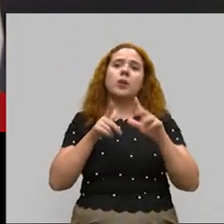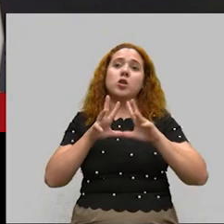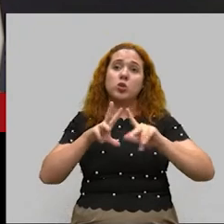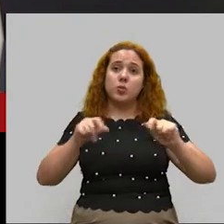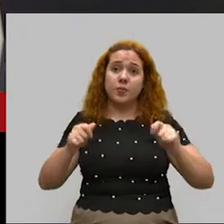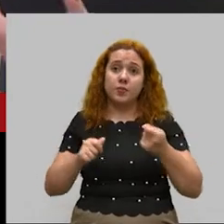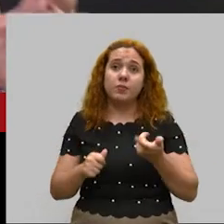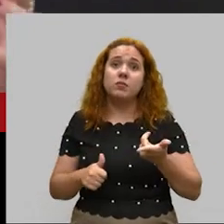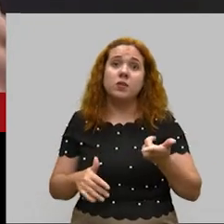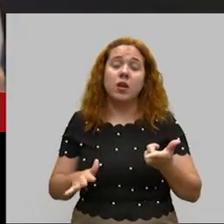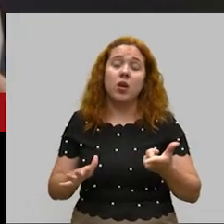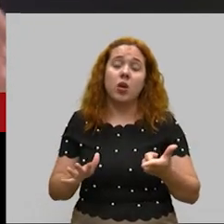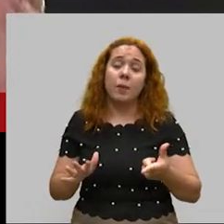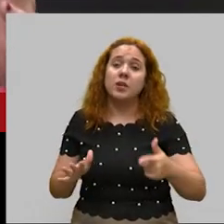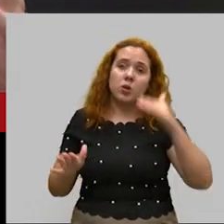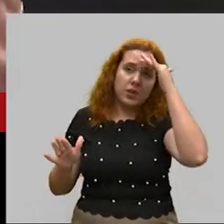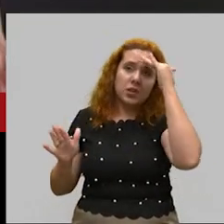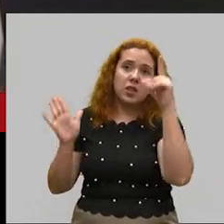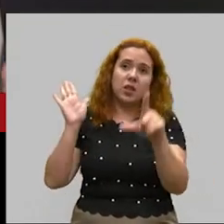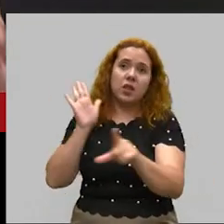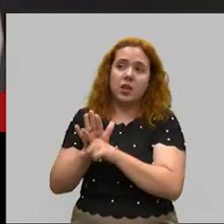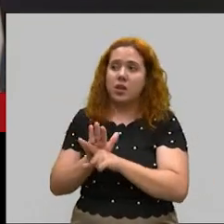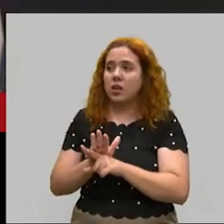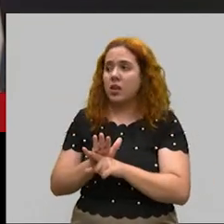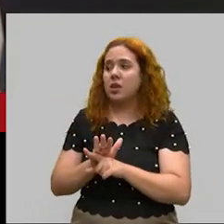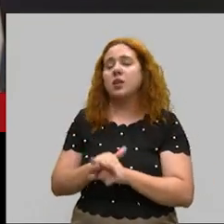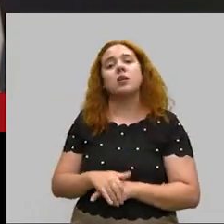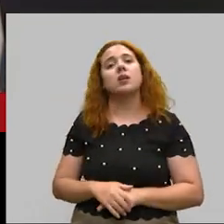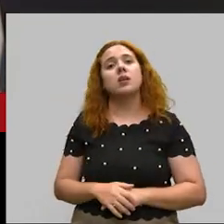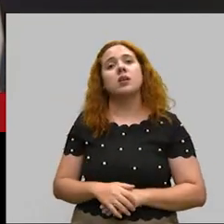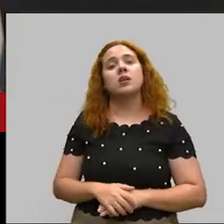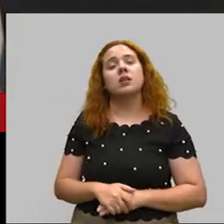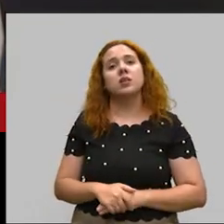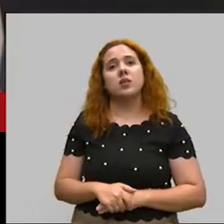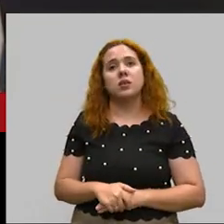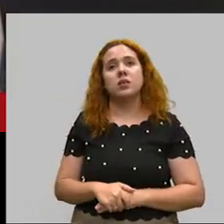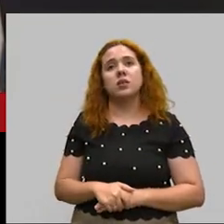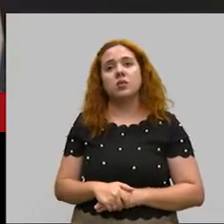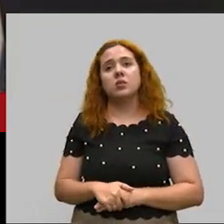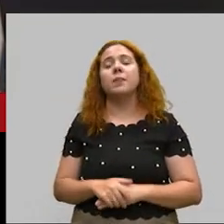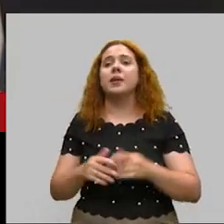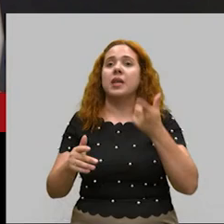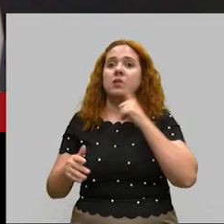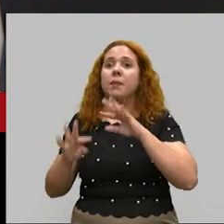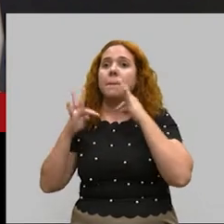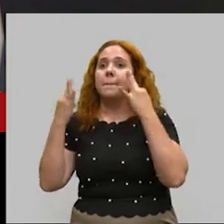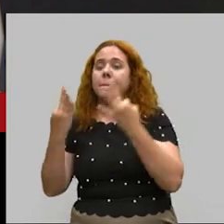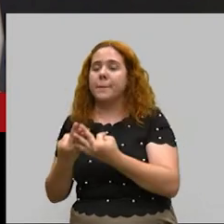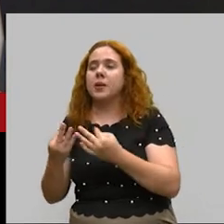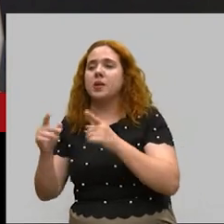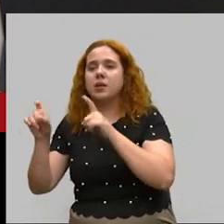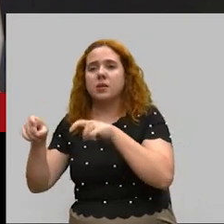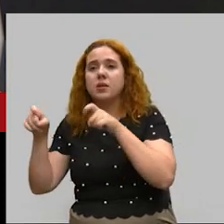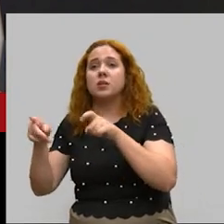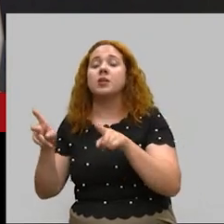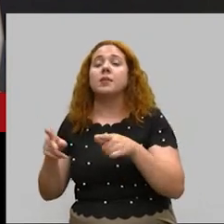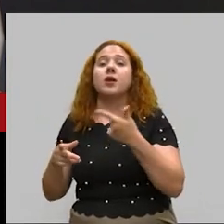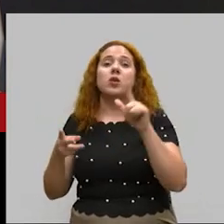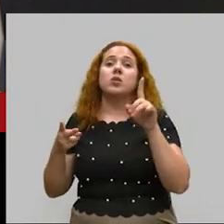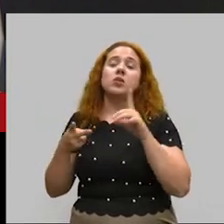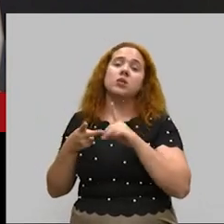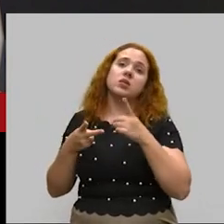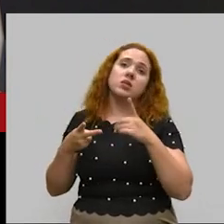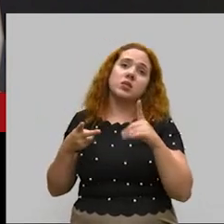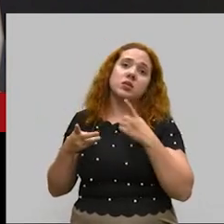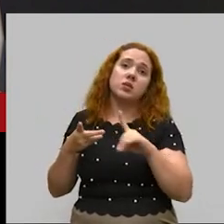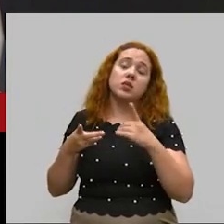legal necessário para garantir as escolas família agrícola na sua plenitude e uma outra discussão não só